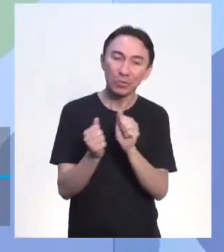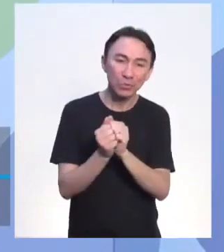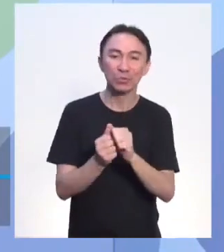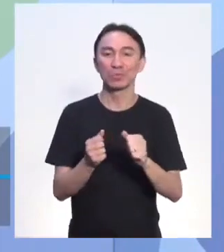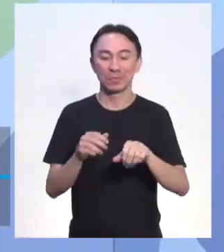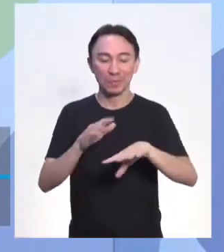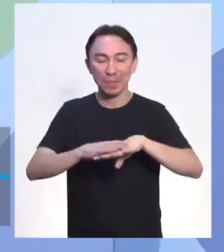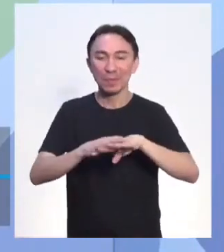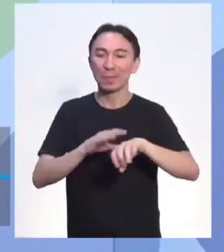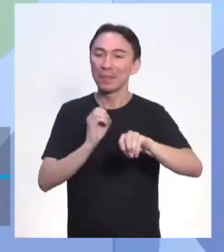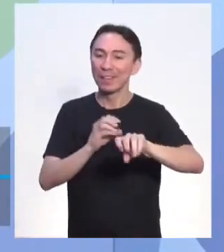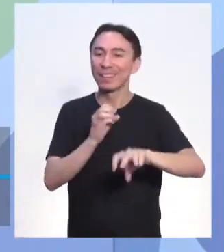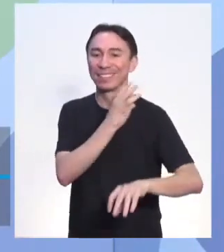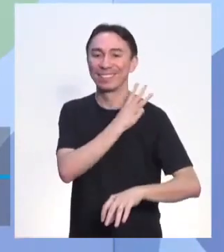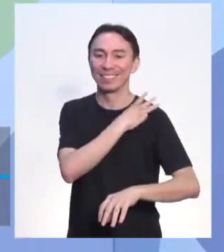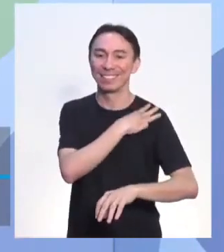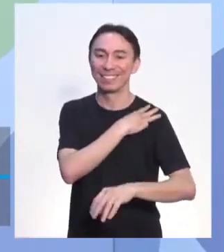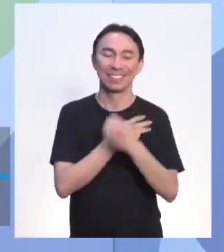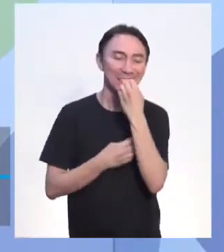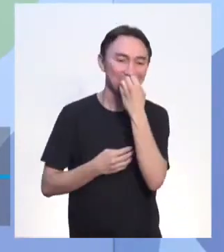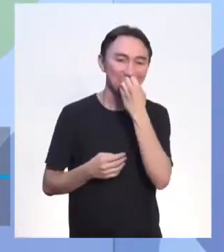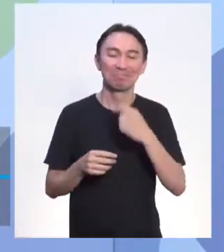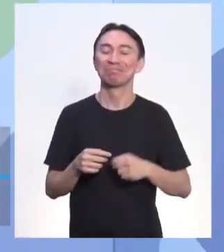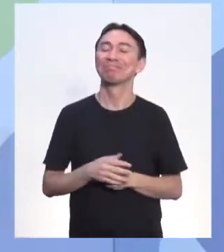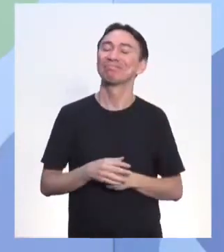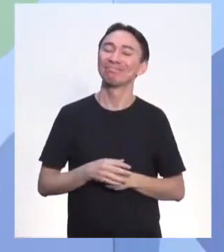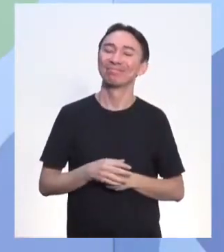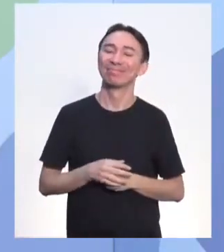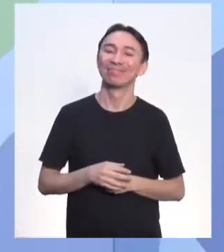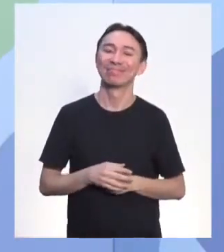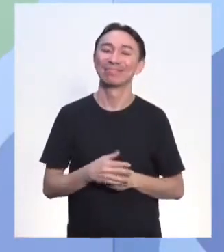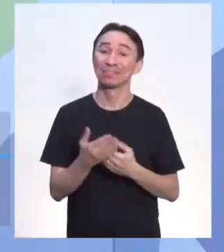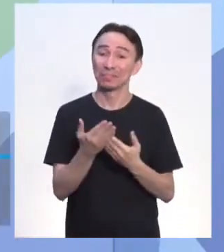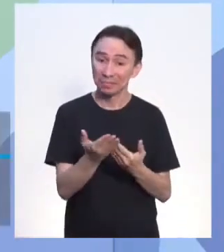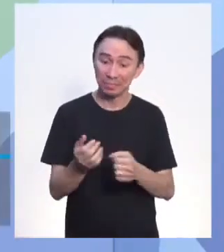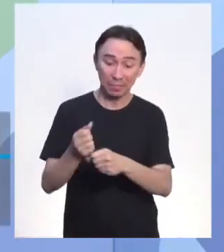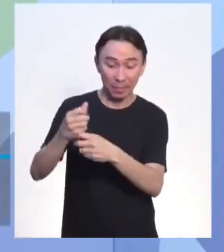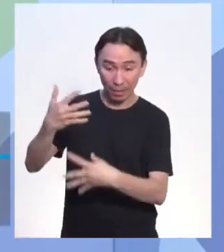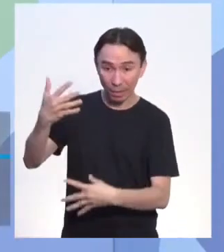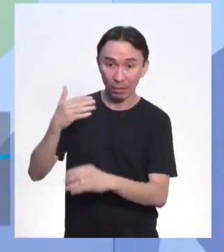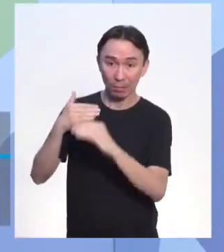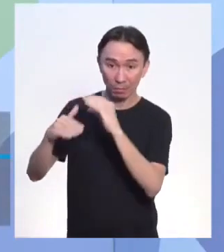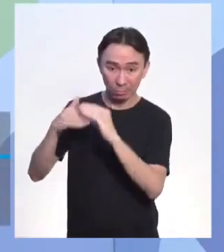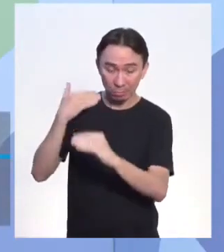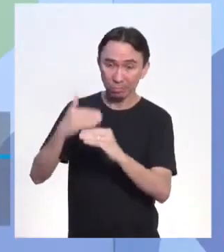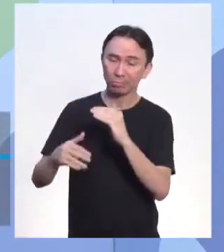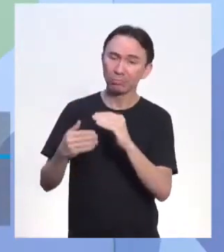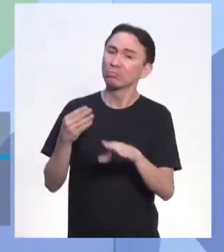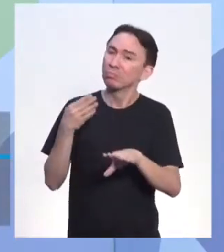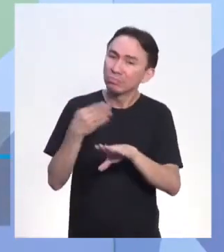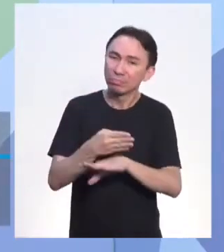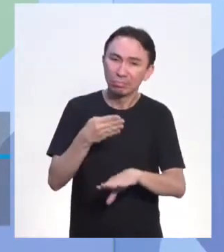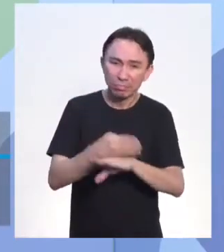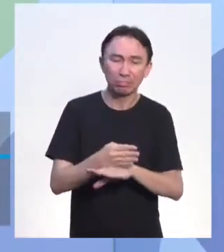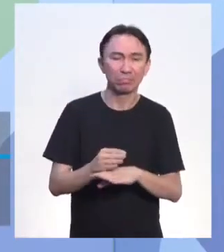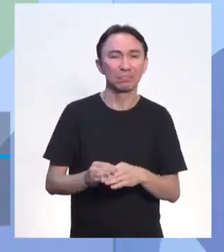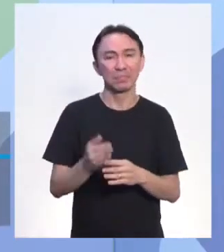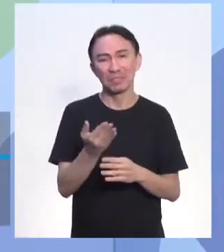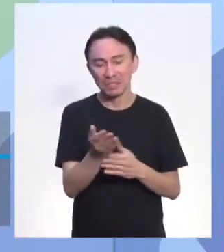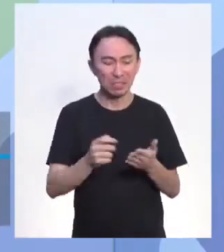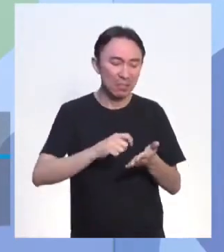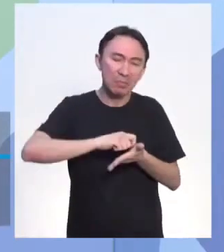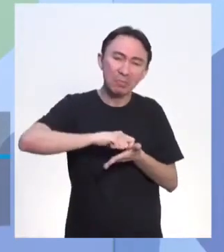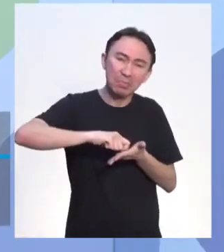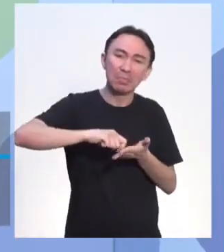série do ensino médio. Sejam bem-vindos. Alunos, participem lá do nosso chat. Façam as continhas aí nas suas folhas, no